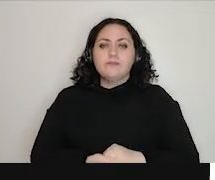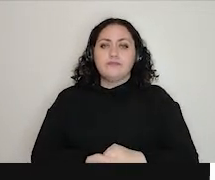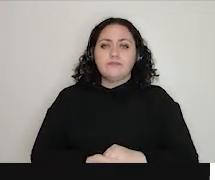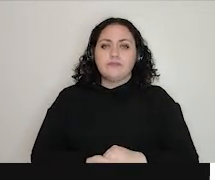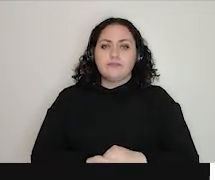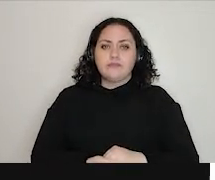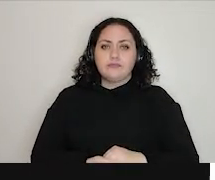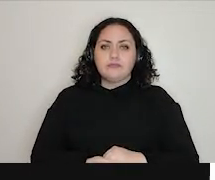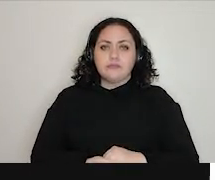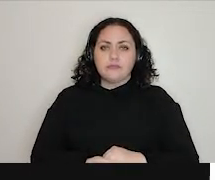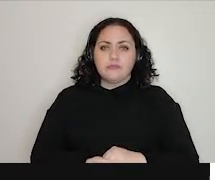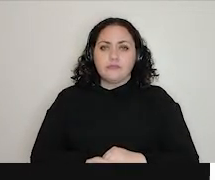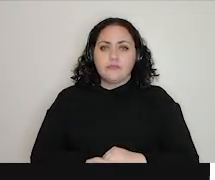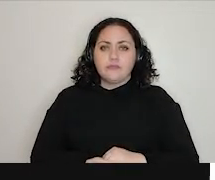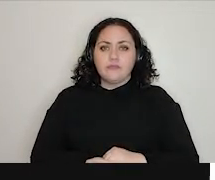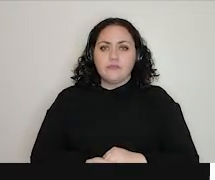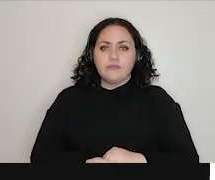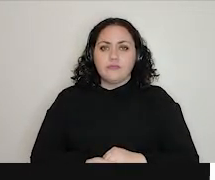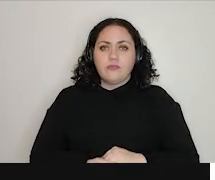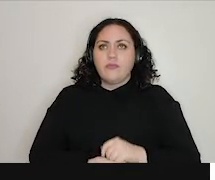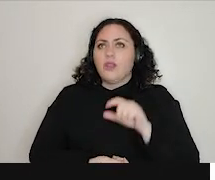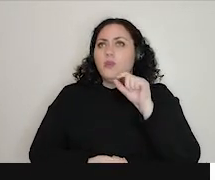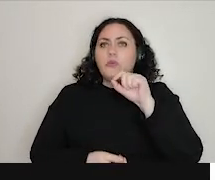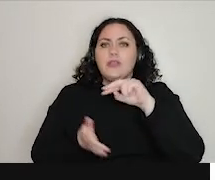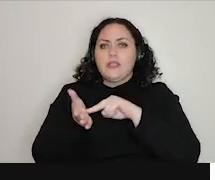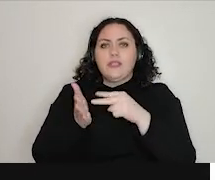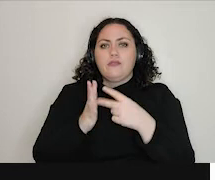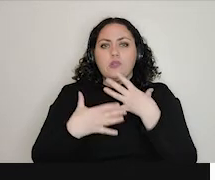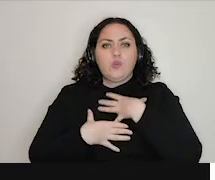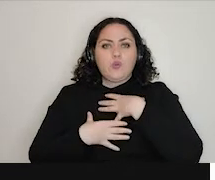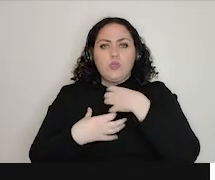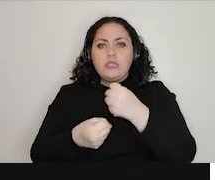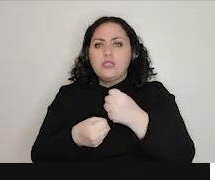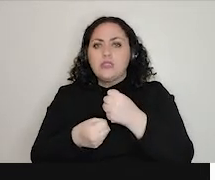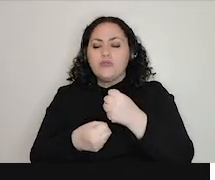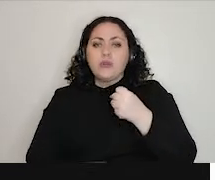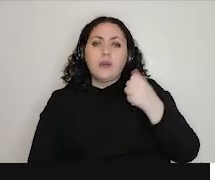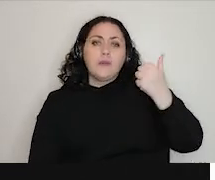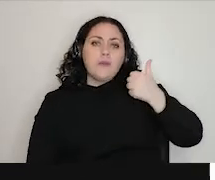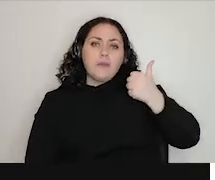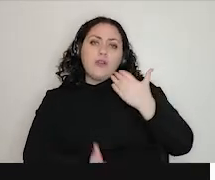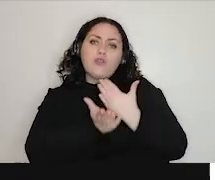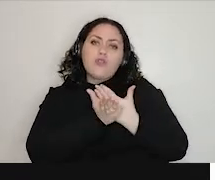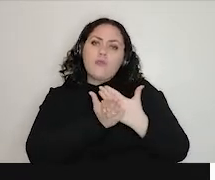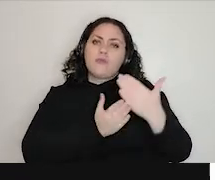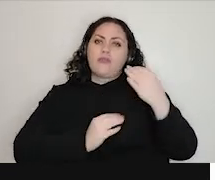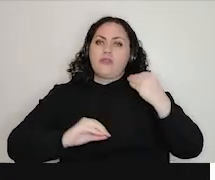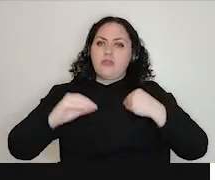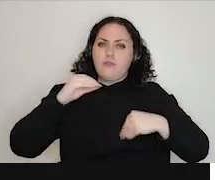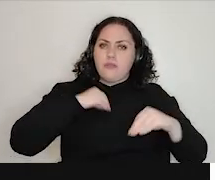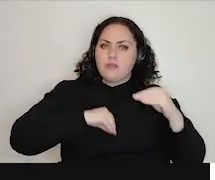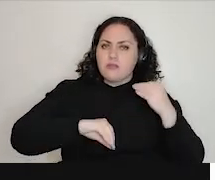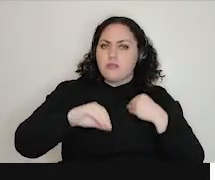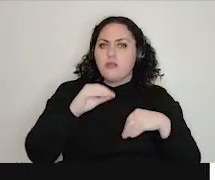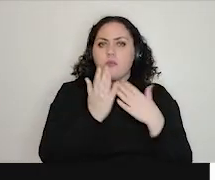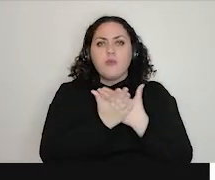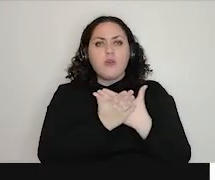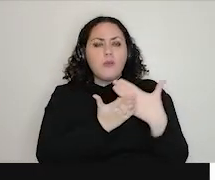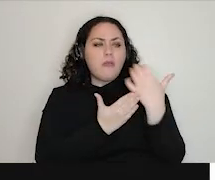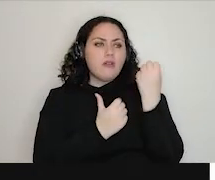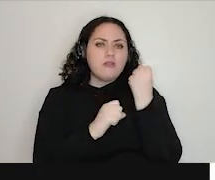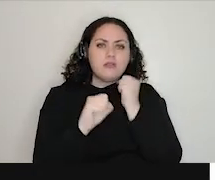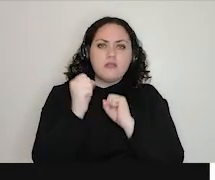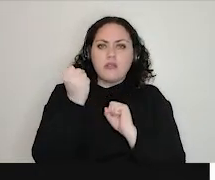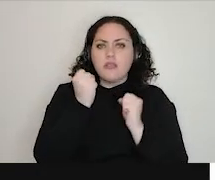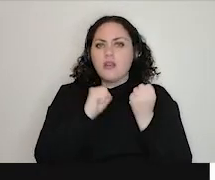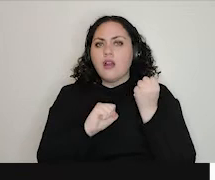estado, né, daquele sofrimento que começa, né, com uma depressão, daquele sofrimento que começa, né, com